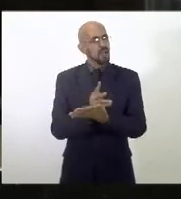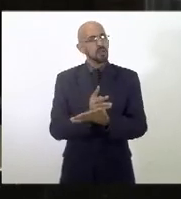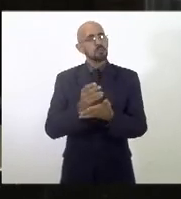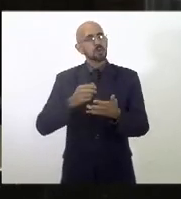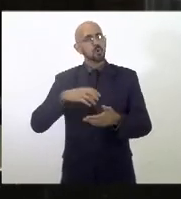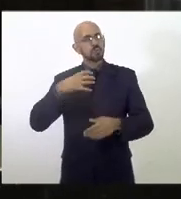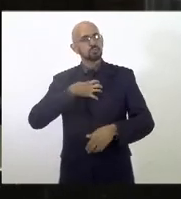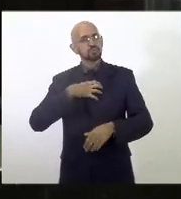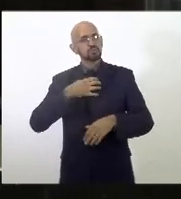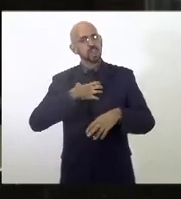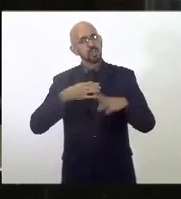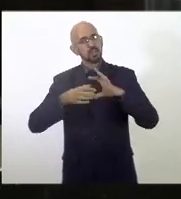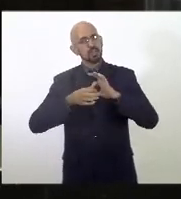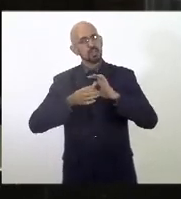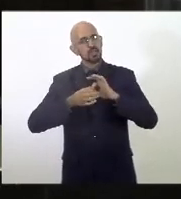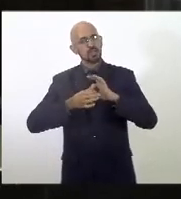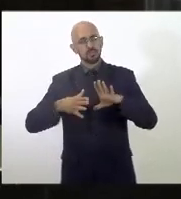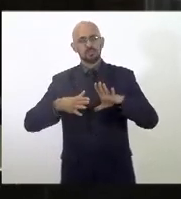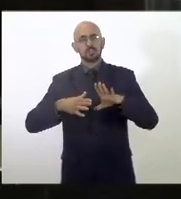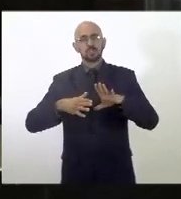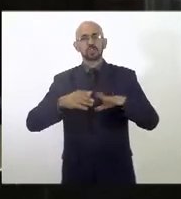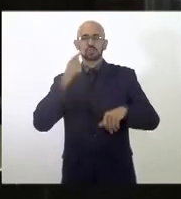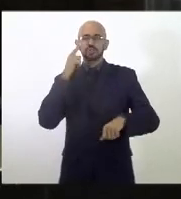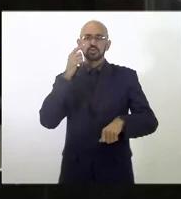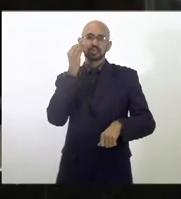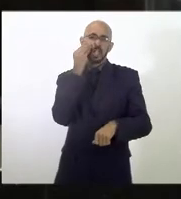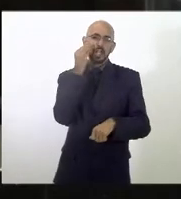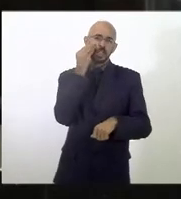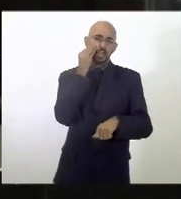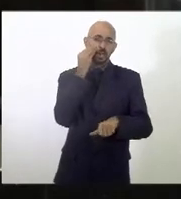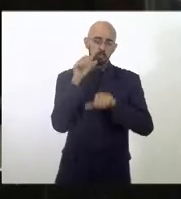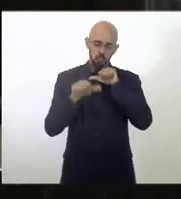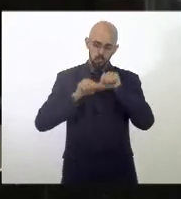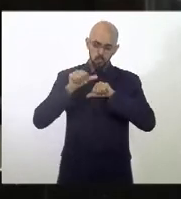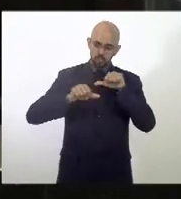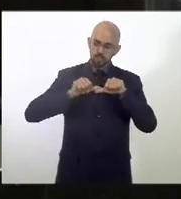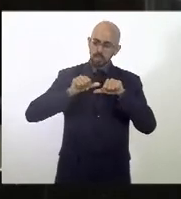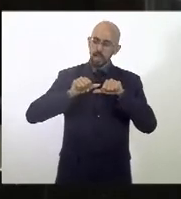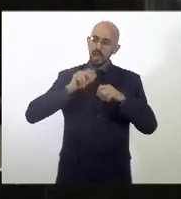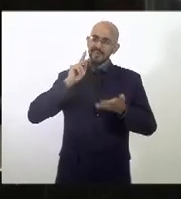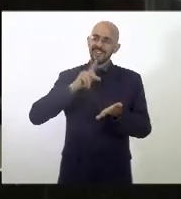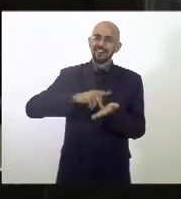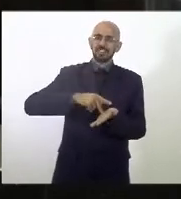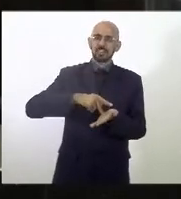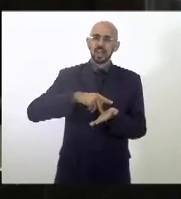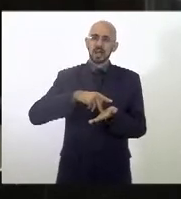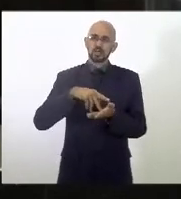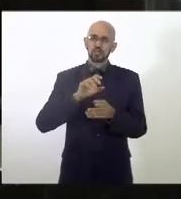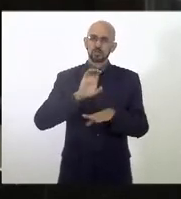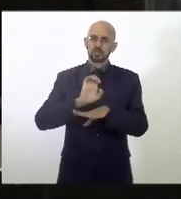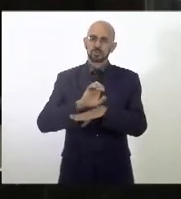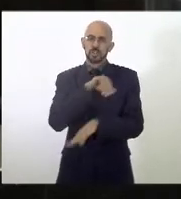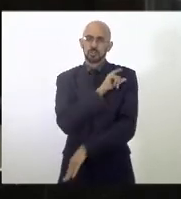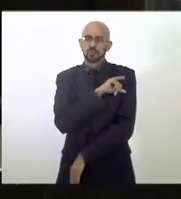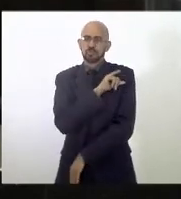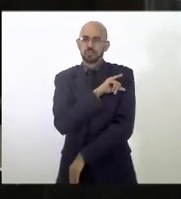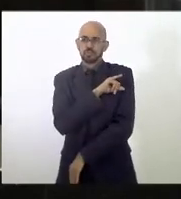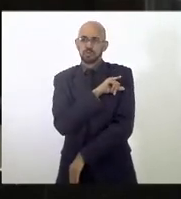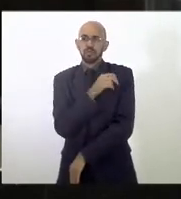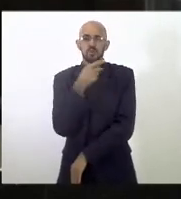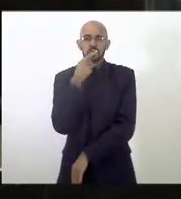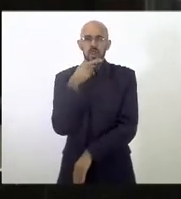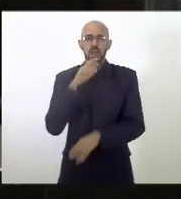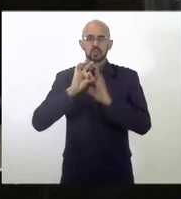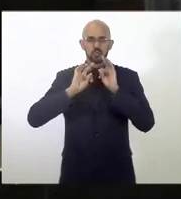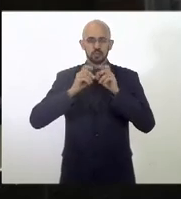uma maneira republicana, nós tentamos mudar um pouco a realidade do nosso Estado. Eu vou corroborar o que o presidente